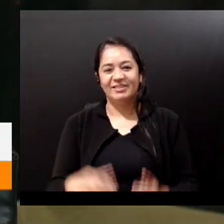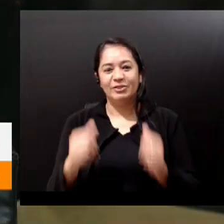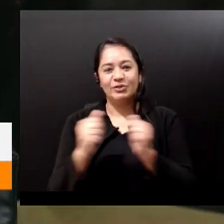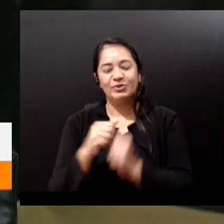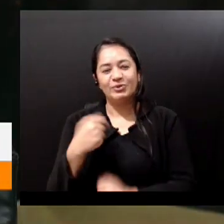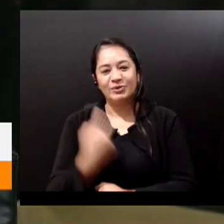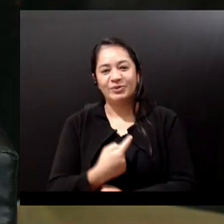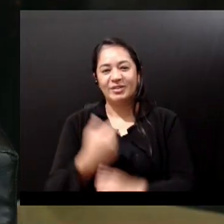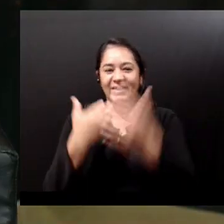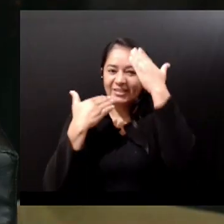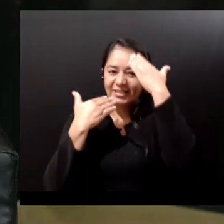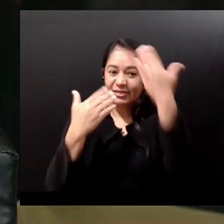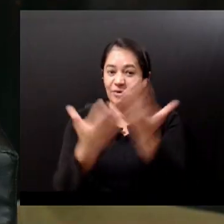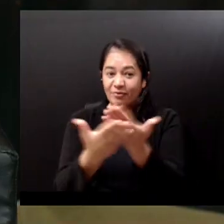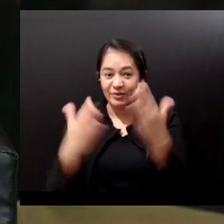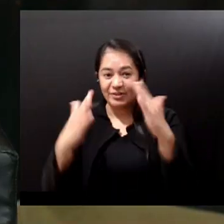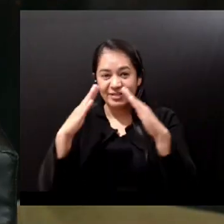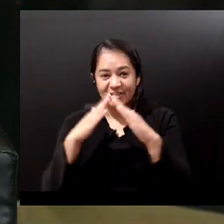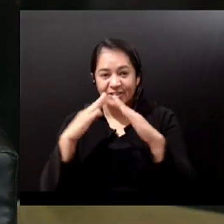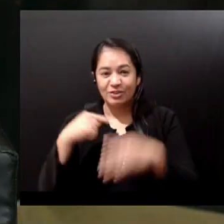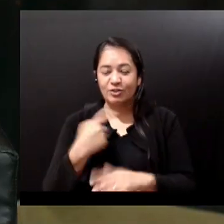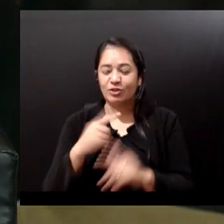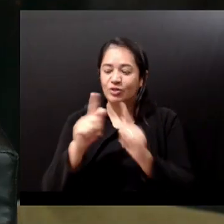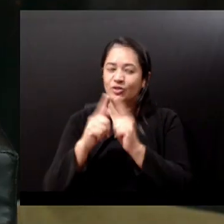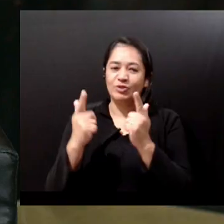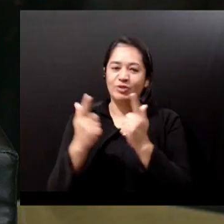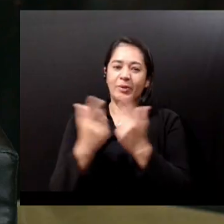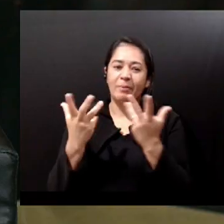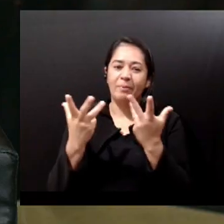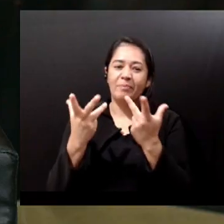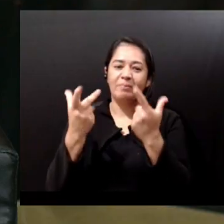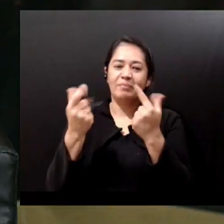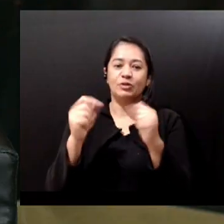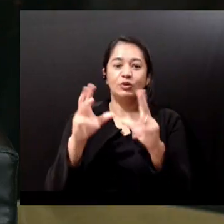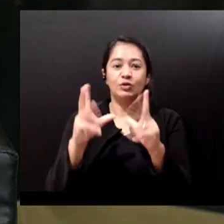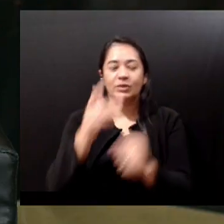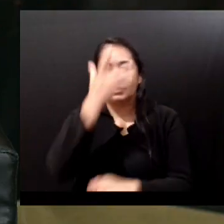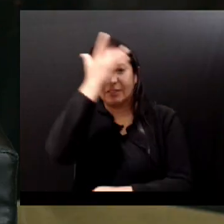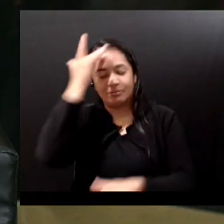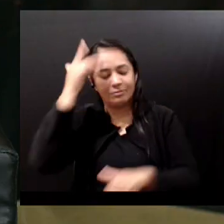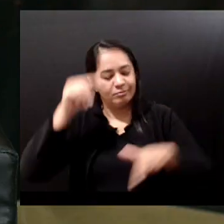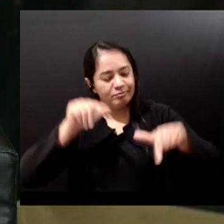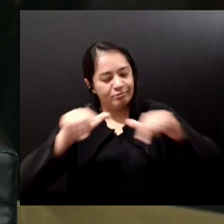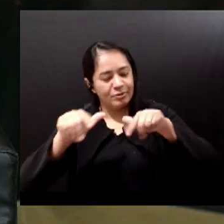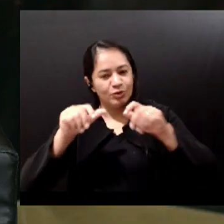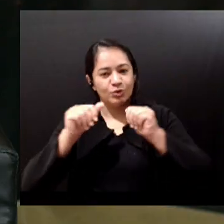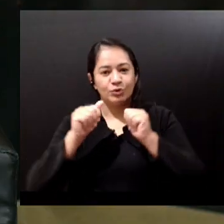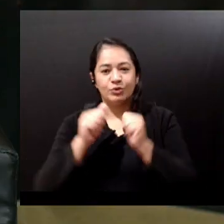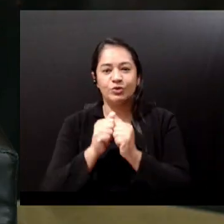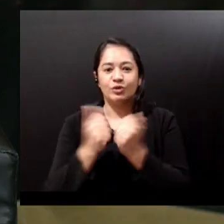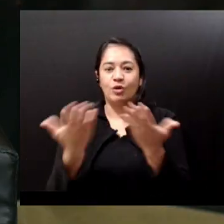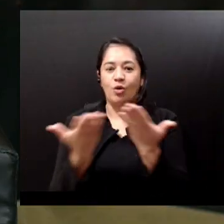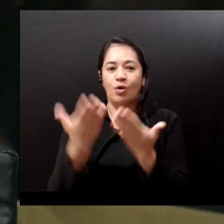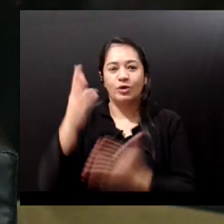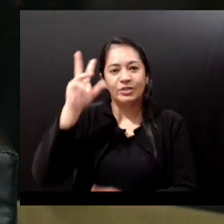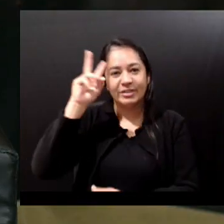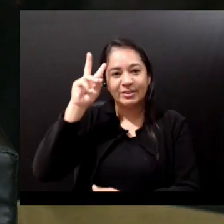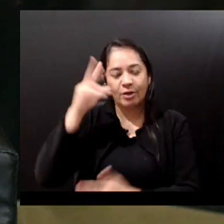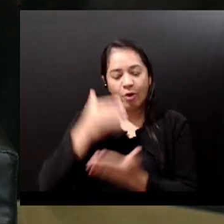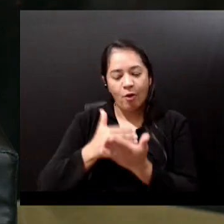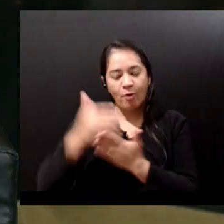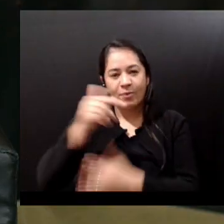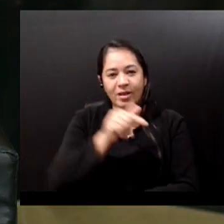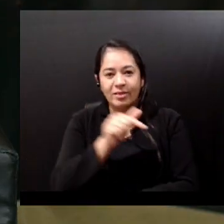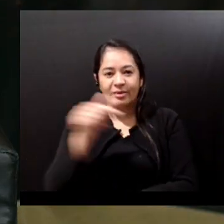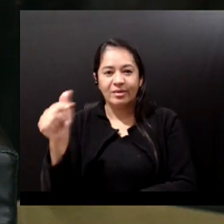casa. Nossa equipe brilhantíssima também. Todo mundo trabalhando junto nessa manhã de segunda-feira, né? Começando a semana com o pé